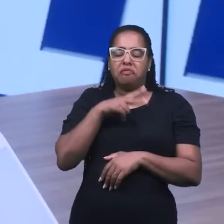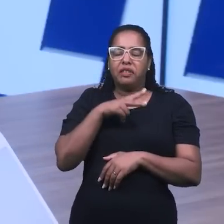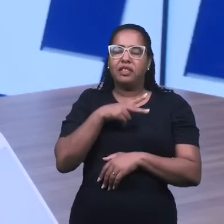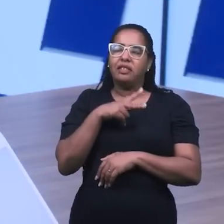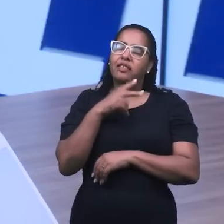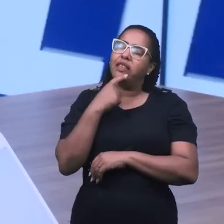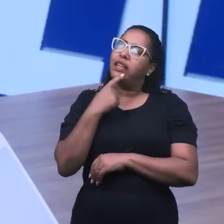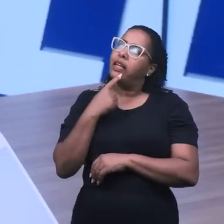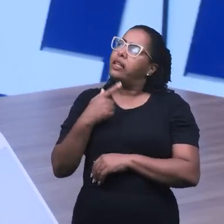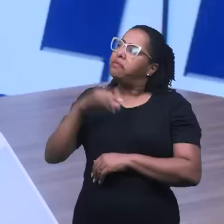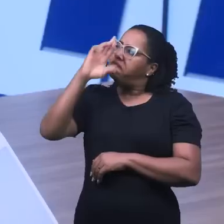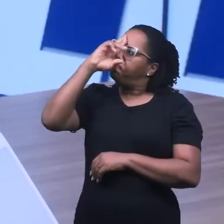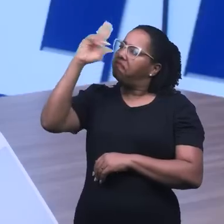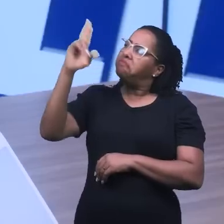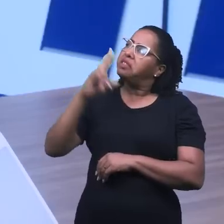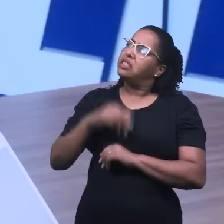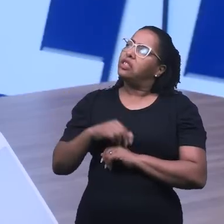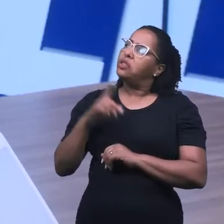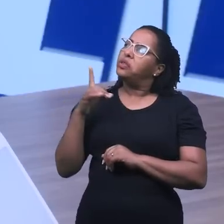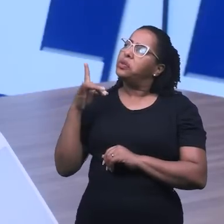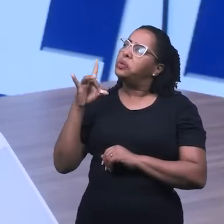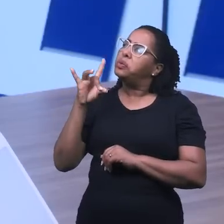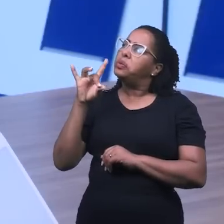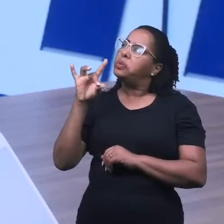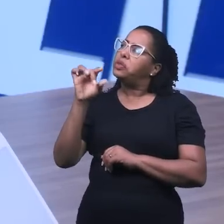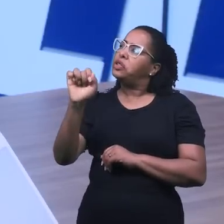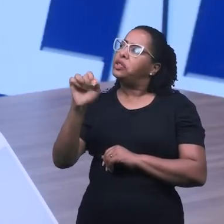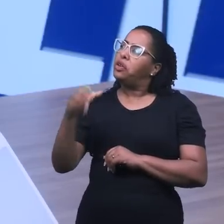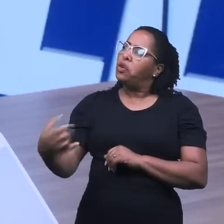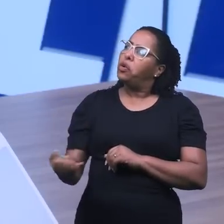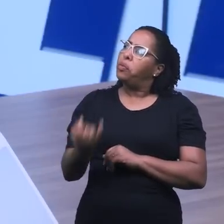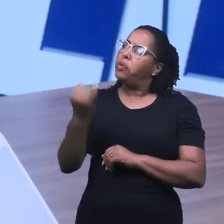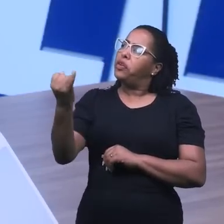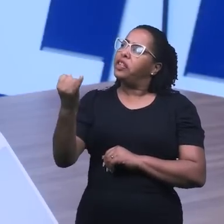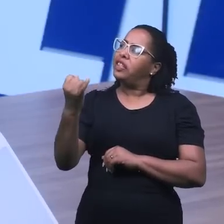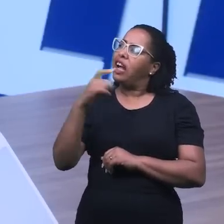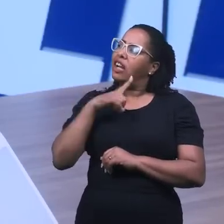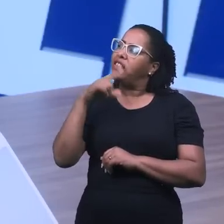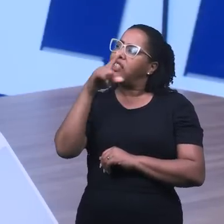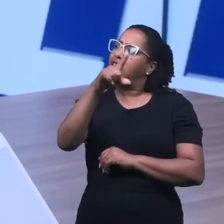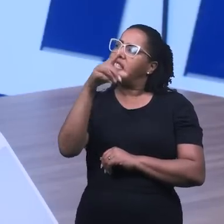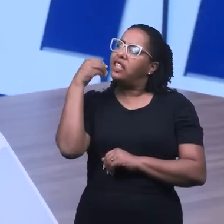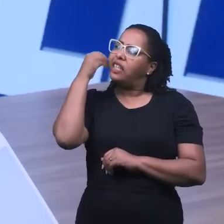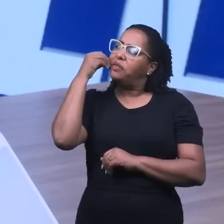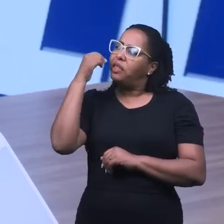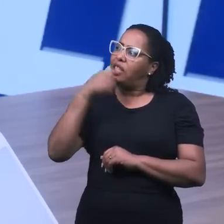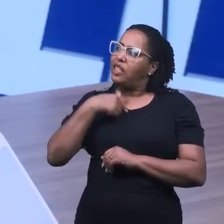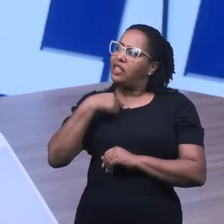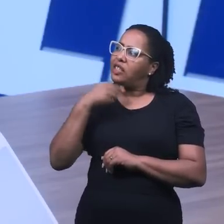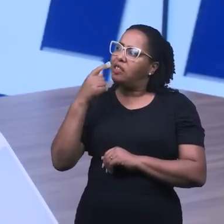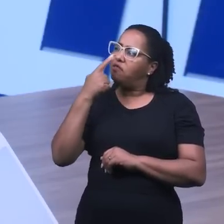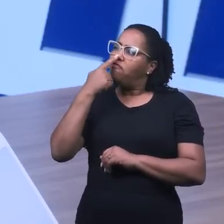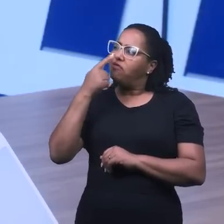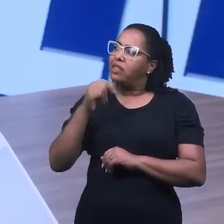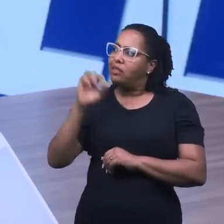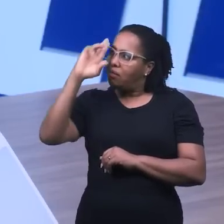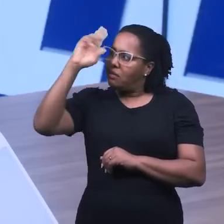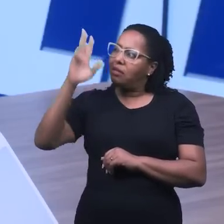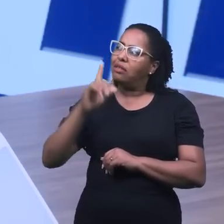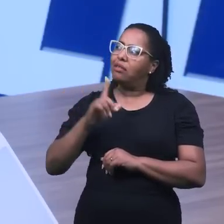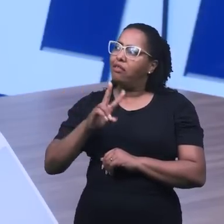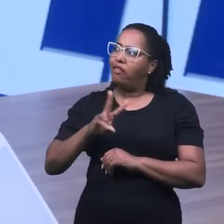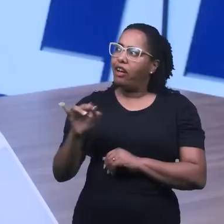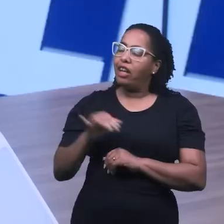né? Falei com o Senhor, será que algum dia eu vou ter oportunidade de contar uma experiência que eu vivi com o